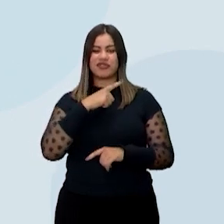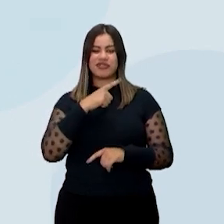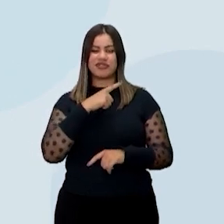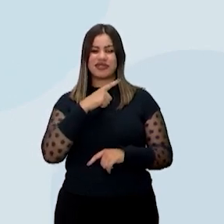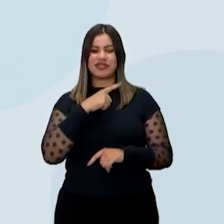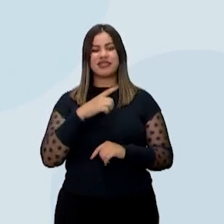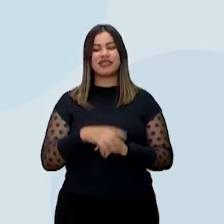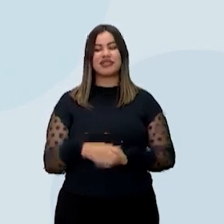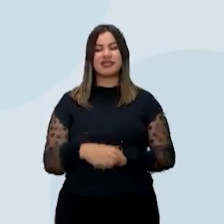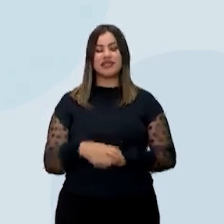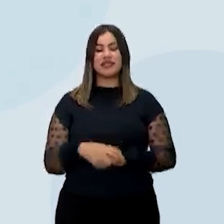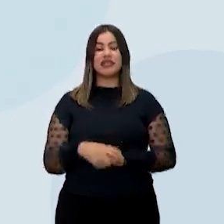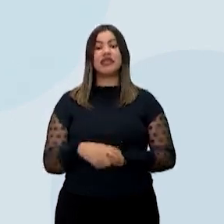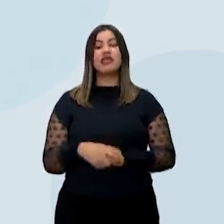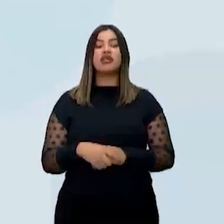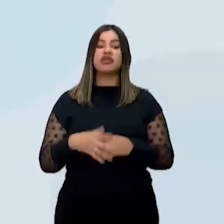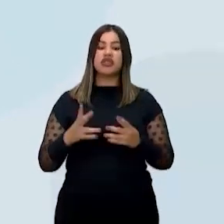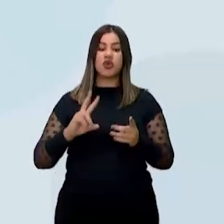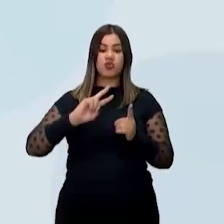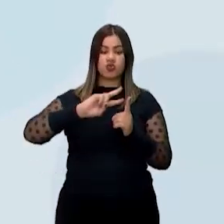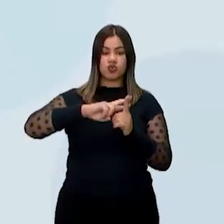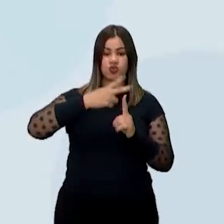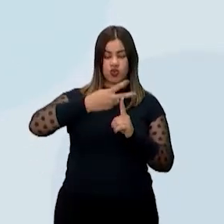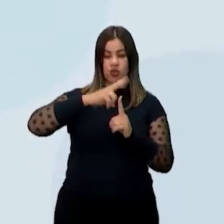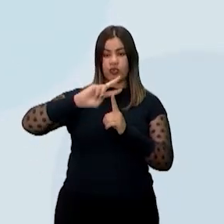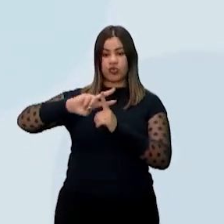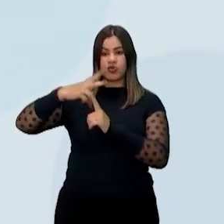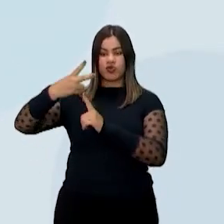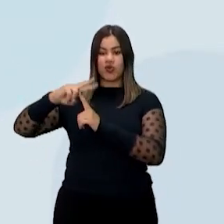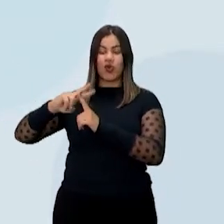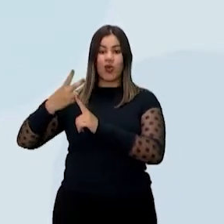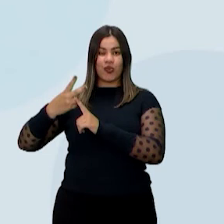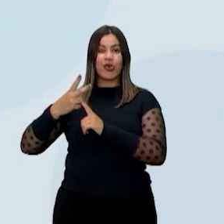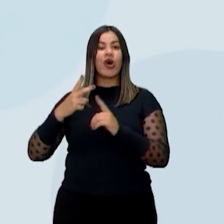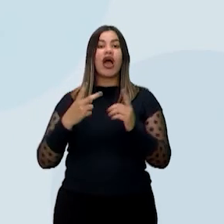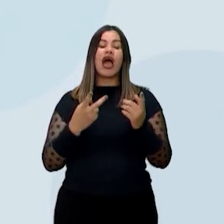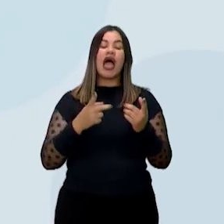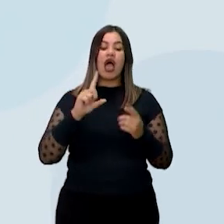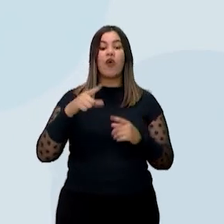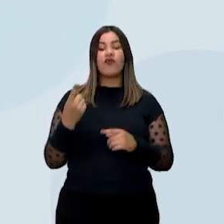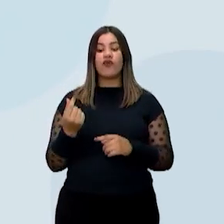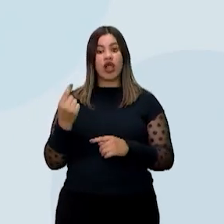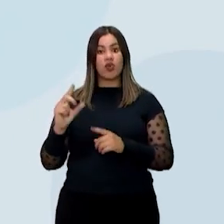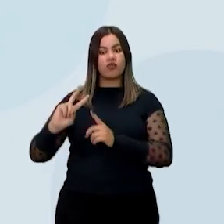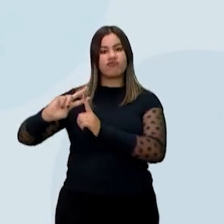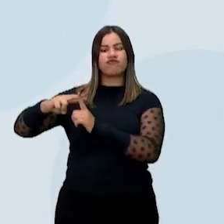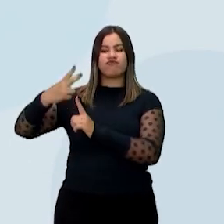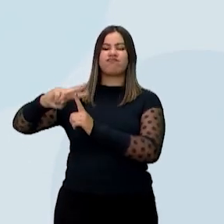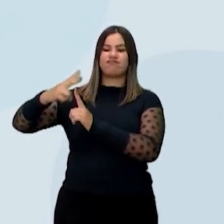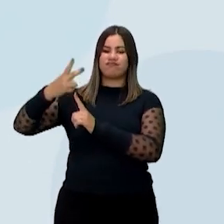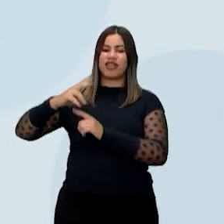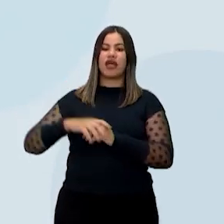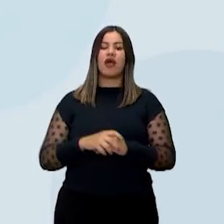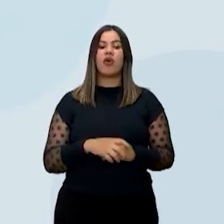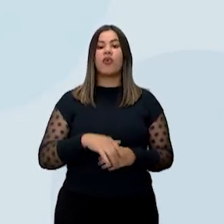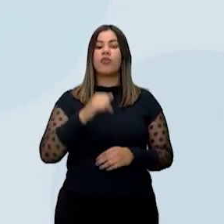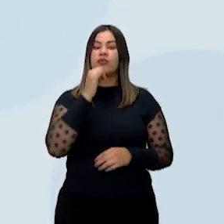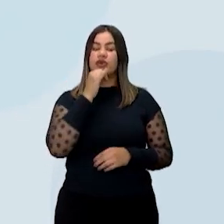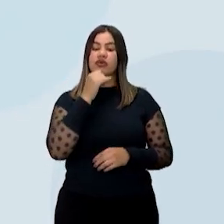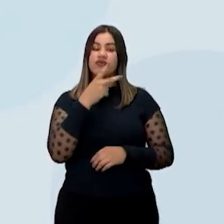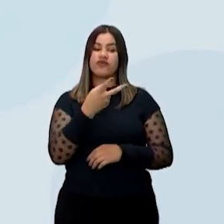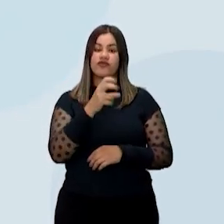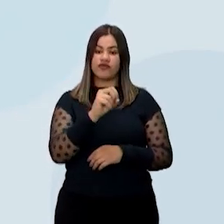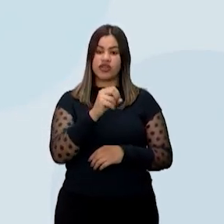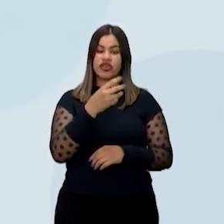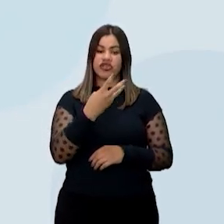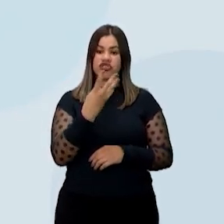Então, dobrando o número de salgadinhos, o preço também dobrou. Tem uma outra relação aqui, ó, o 20 com 40,